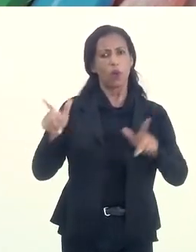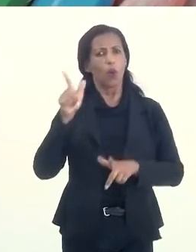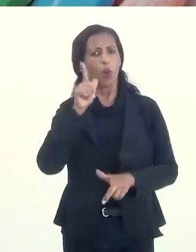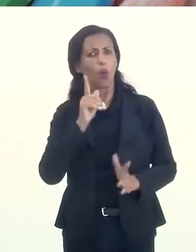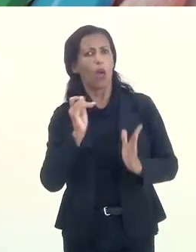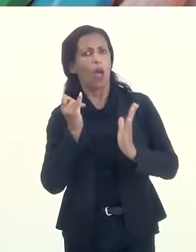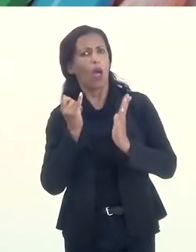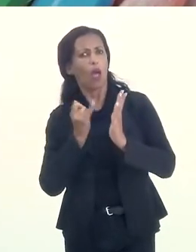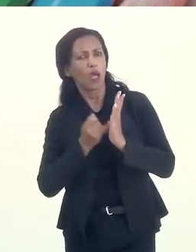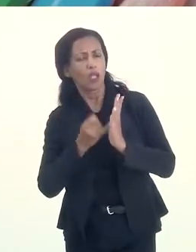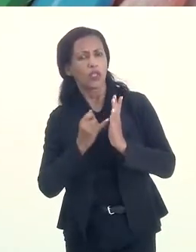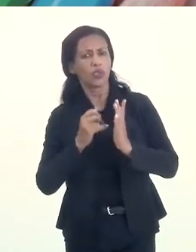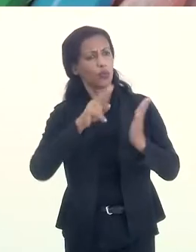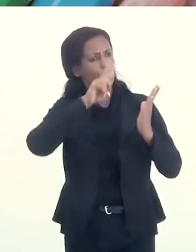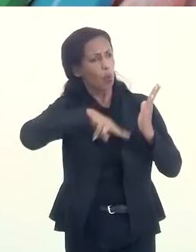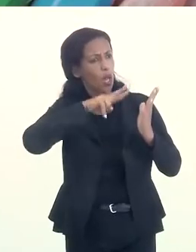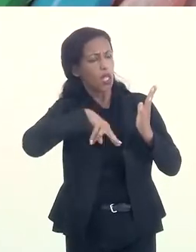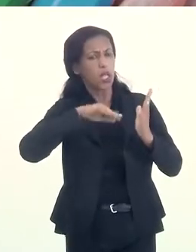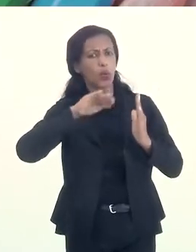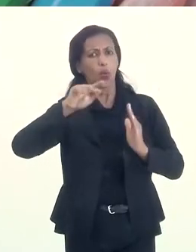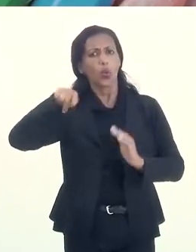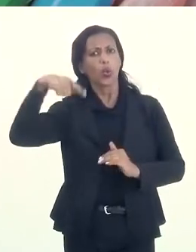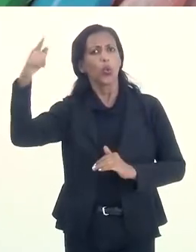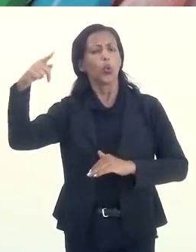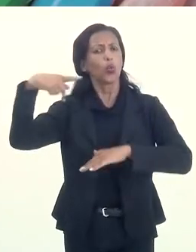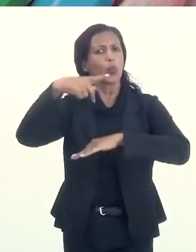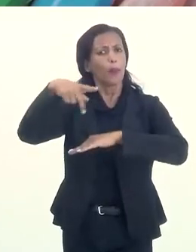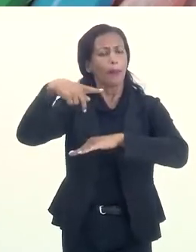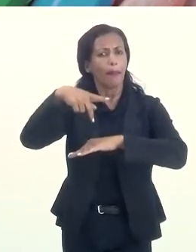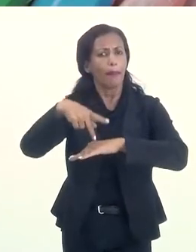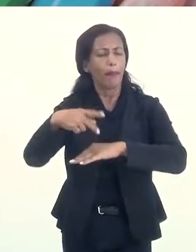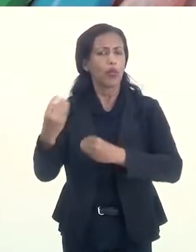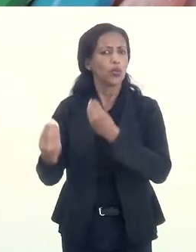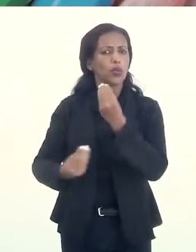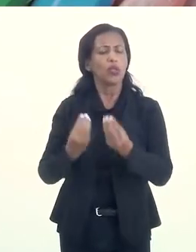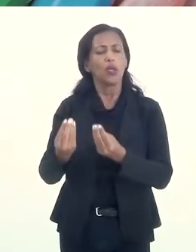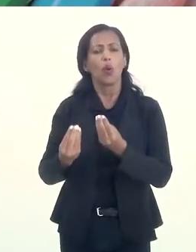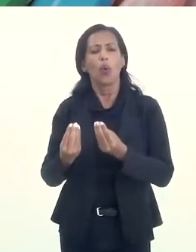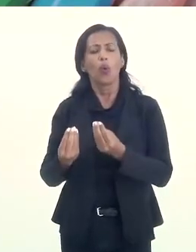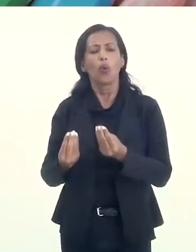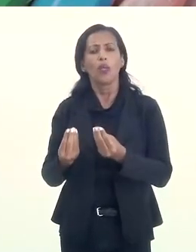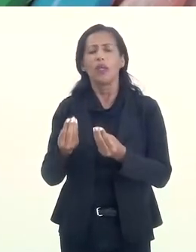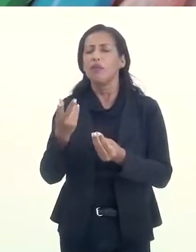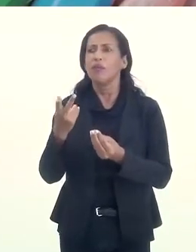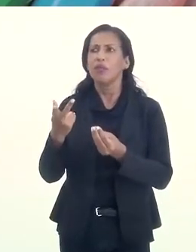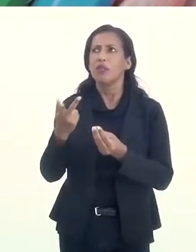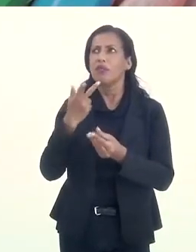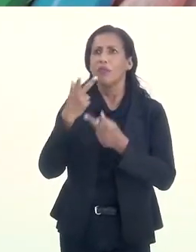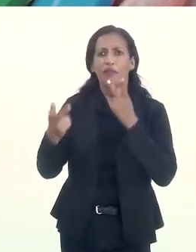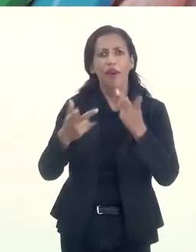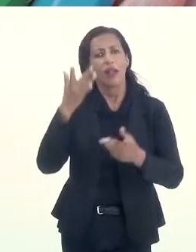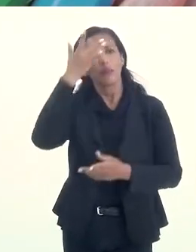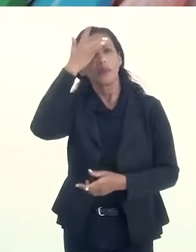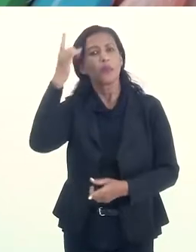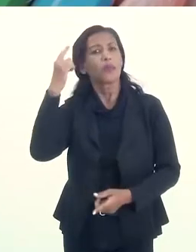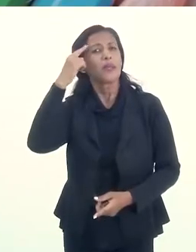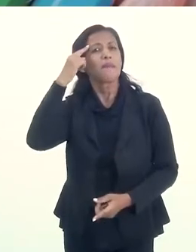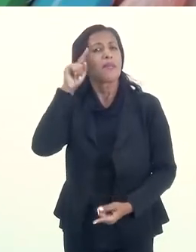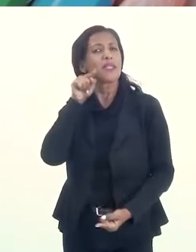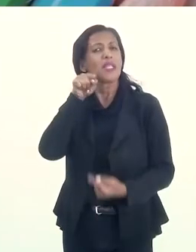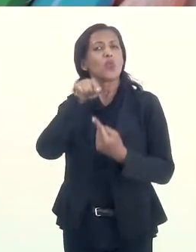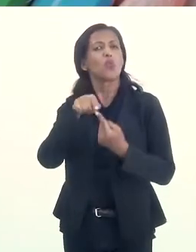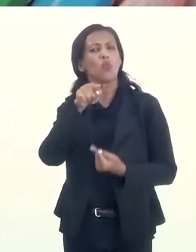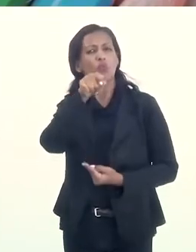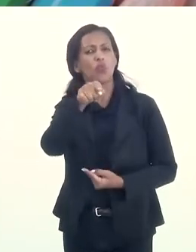conseguiu que seus artigos fossem lidos, inclusive, fora do país. Como é que é? Que dicas você daria para as pessoas que pensam